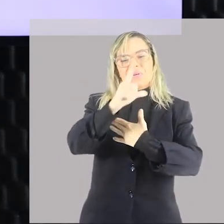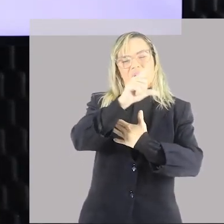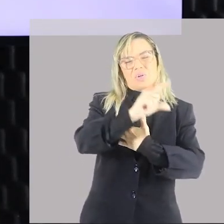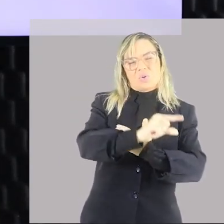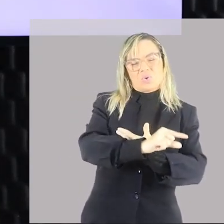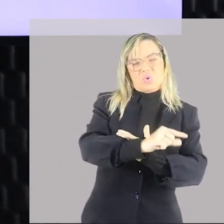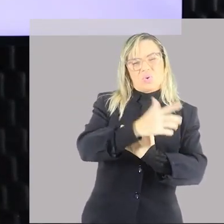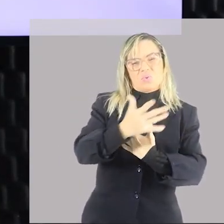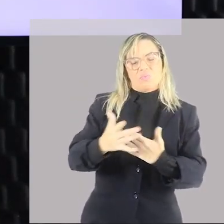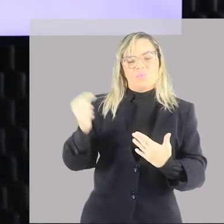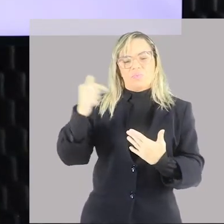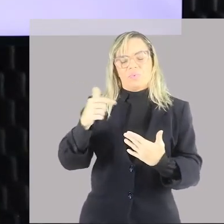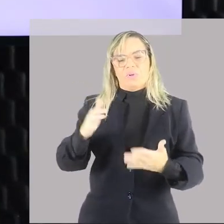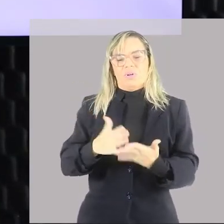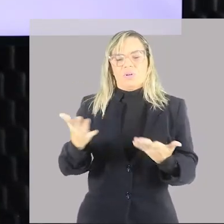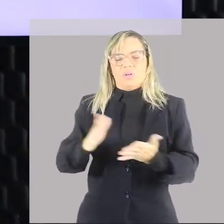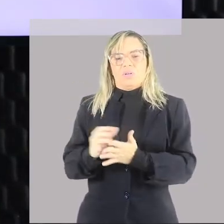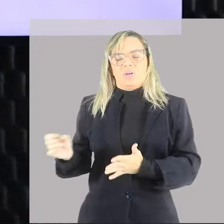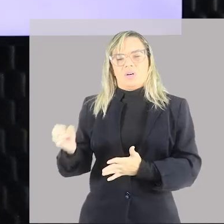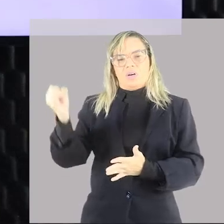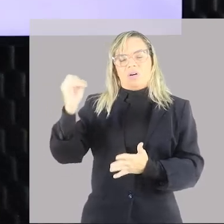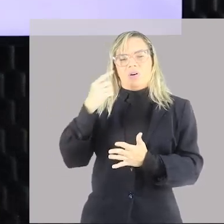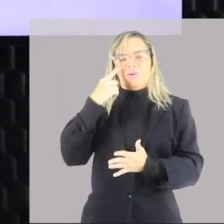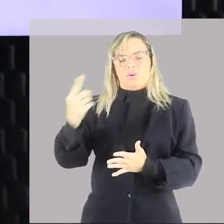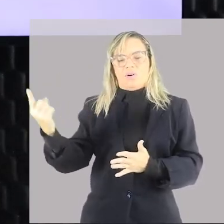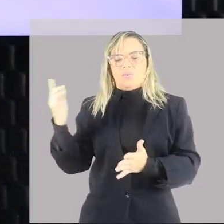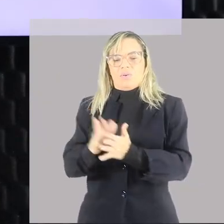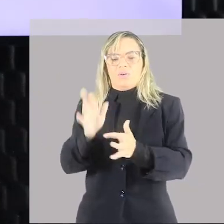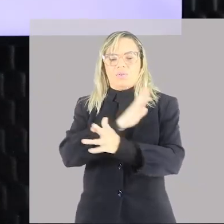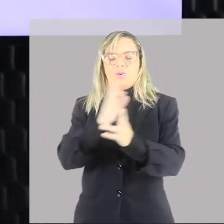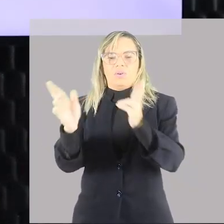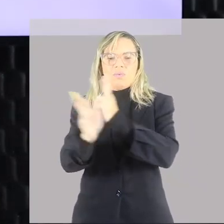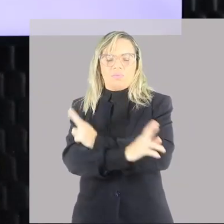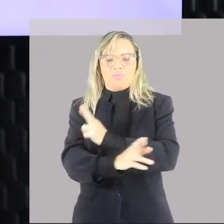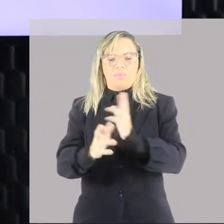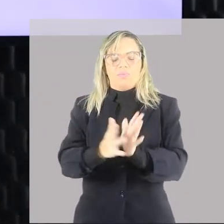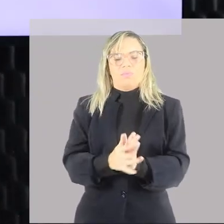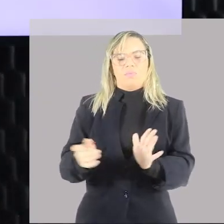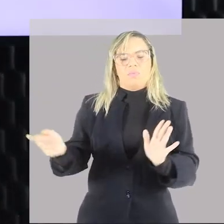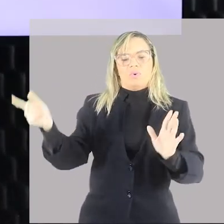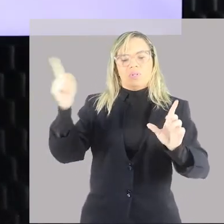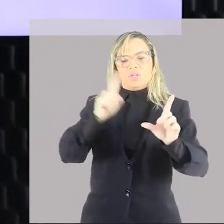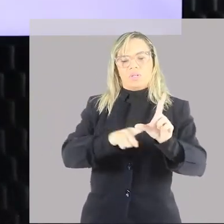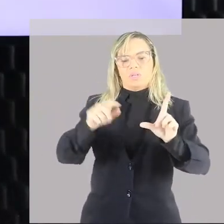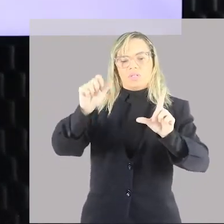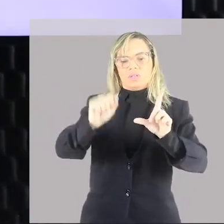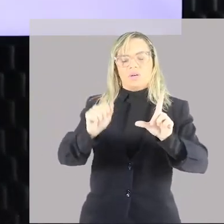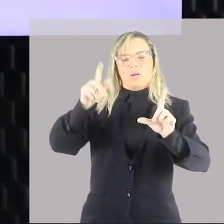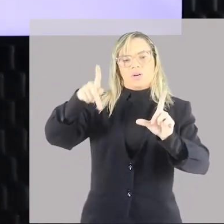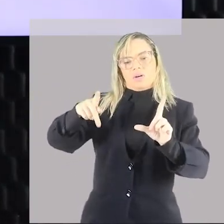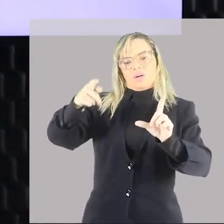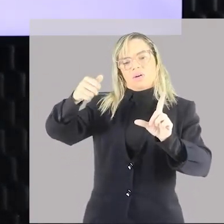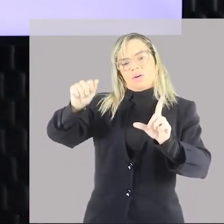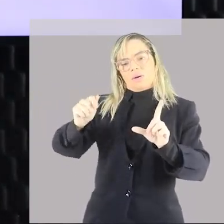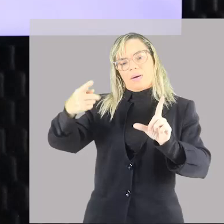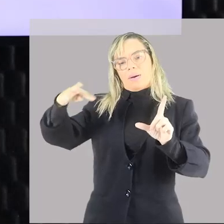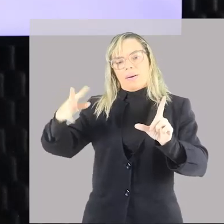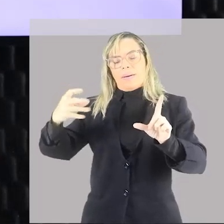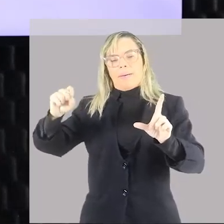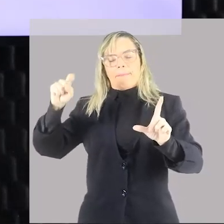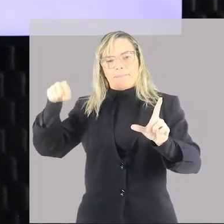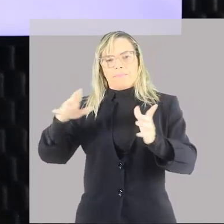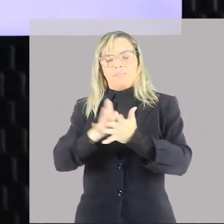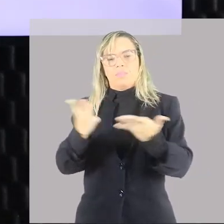menor, é um elemento muito aquém em relação ao patos, que é uma atitude muito mais legítima